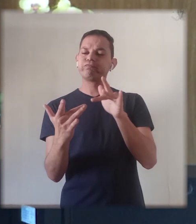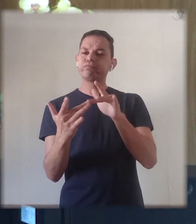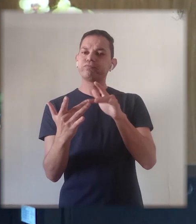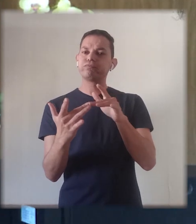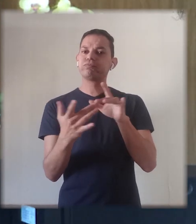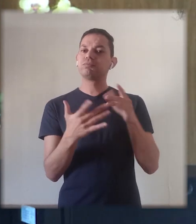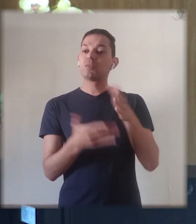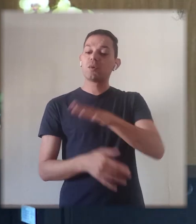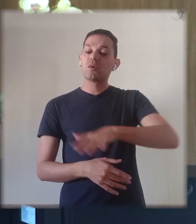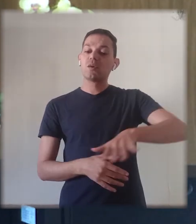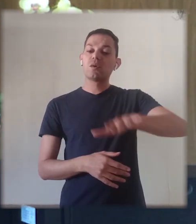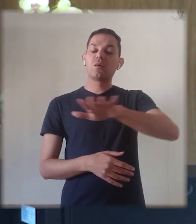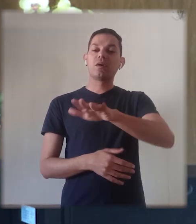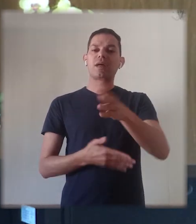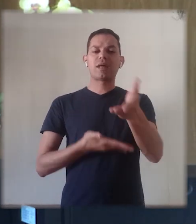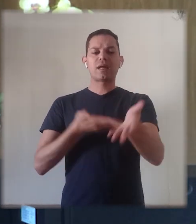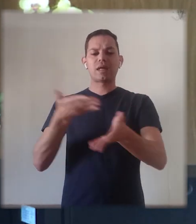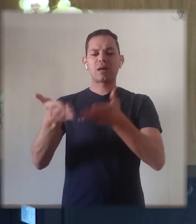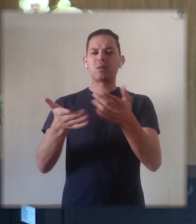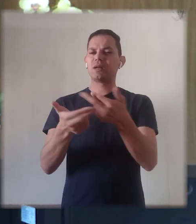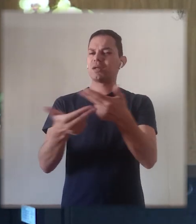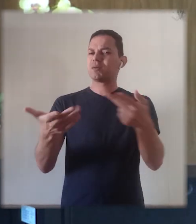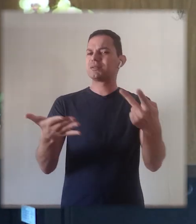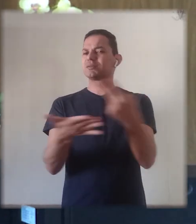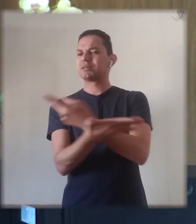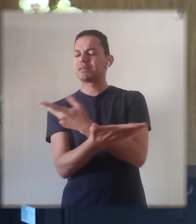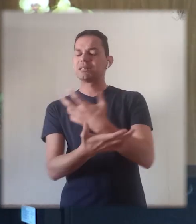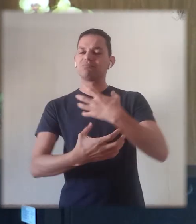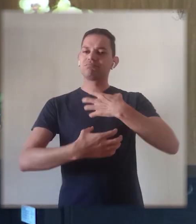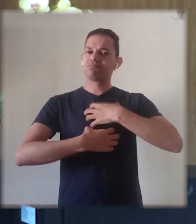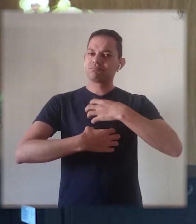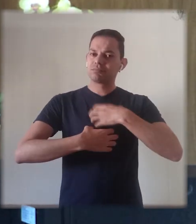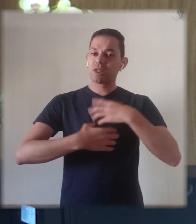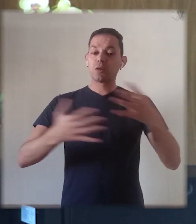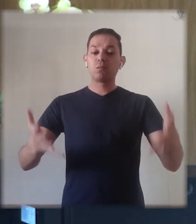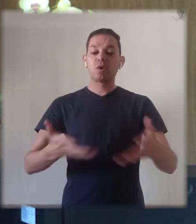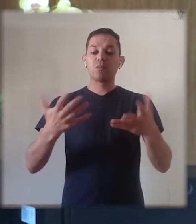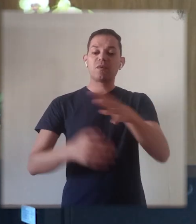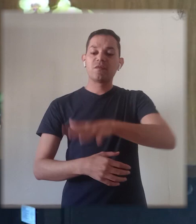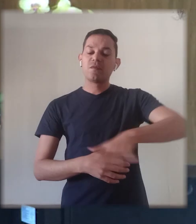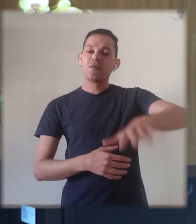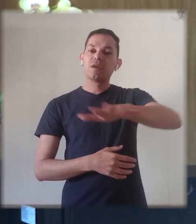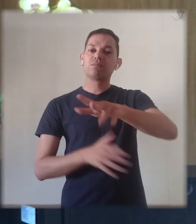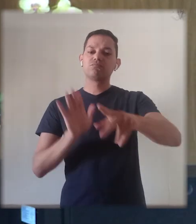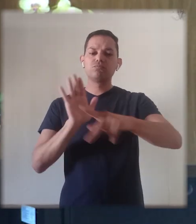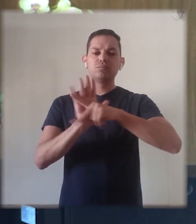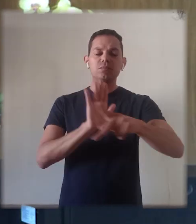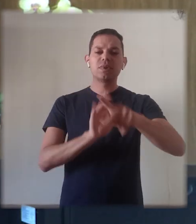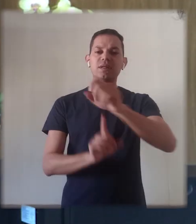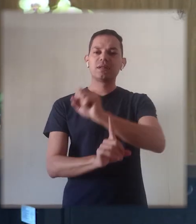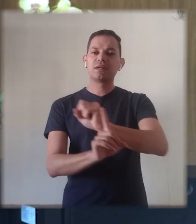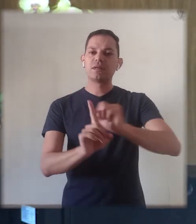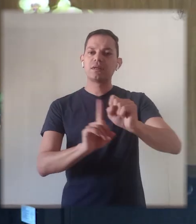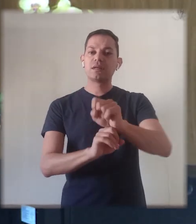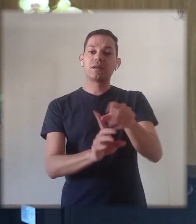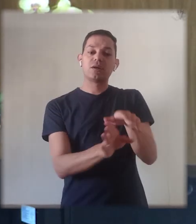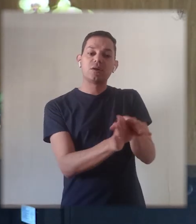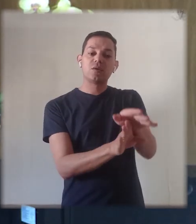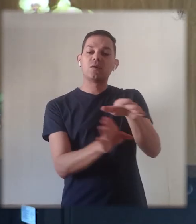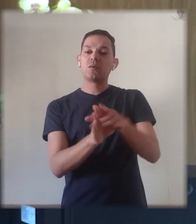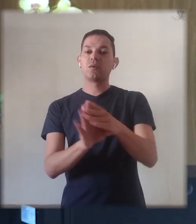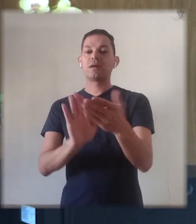lidar efetivamente com o cenário que nos encontramos. É acolher o que foi vivido e sentido, promover espaços de pertencimento